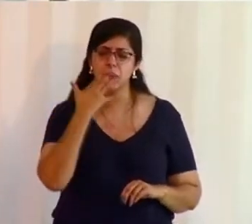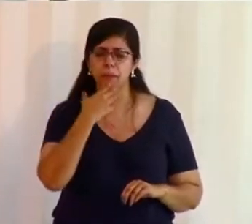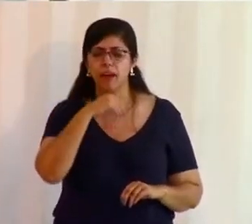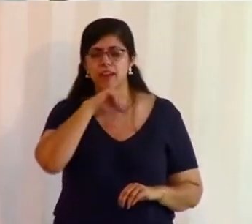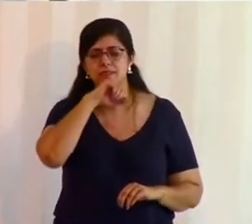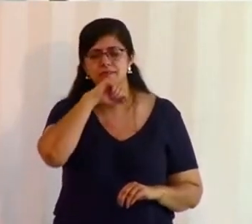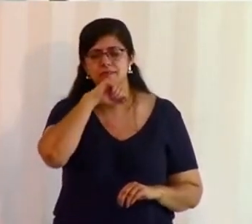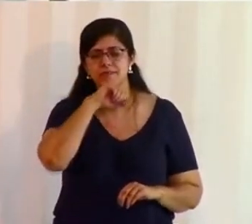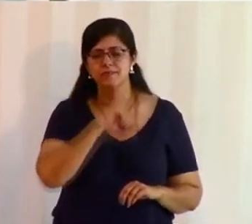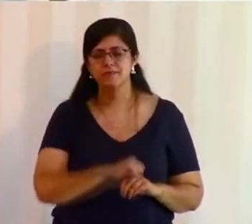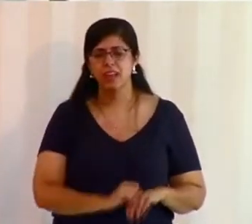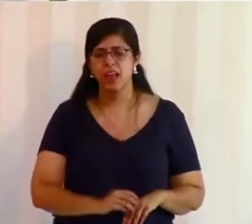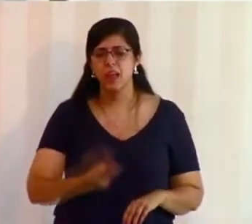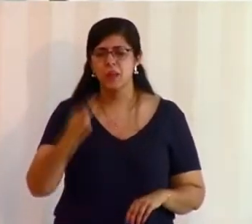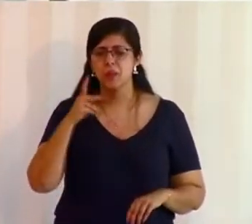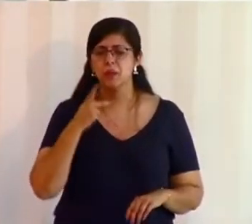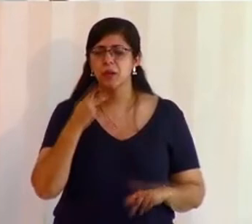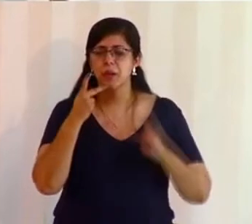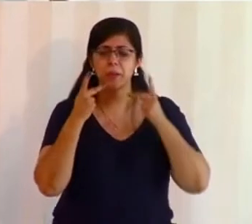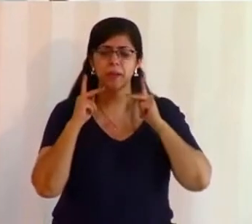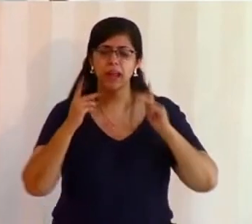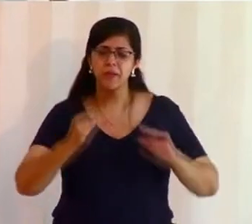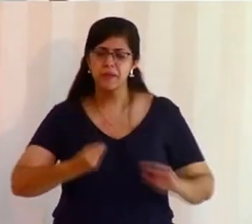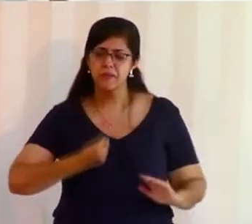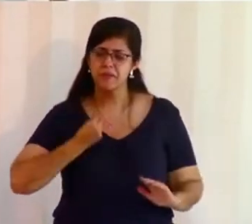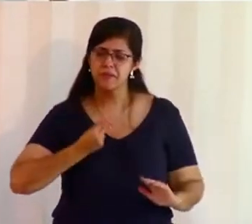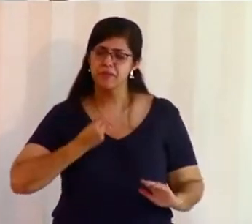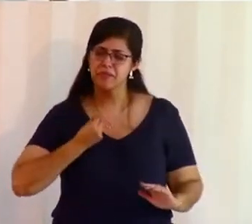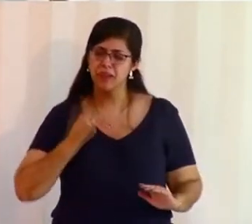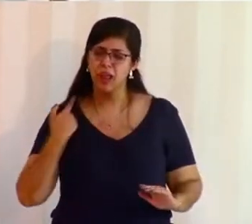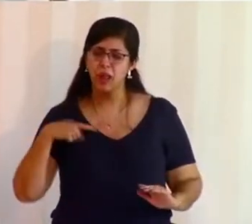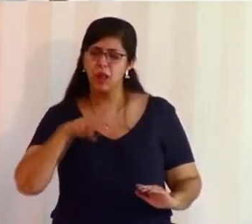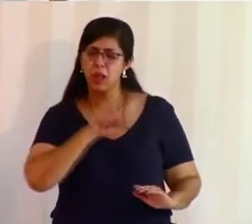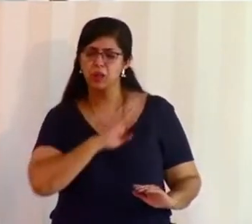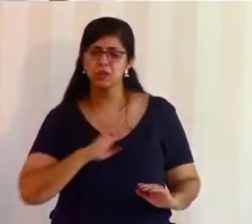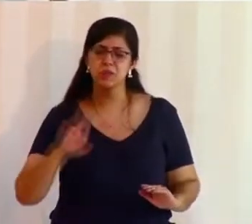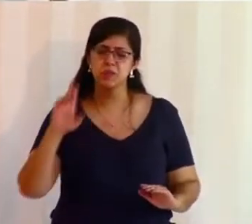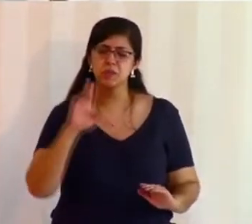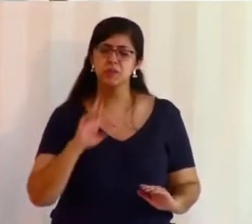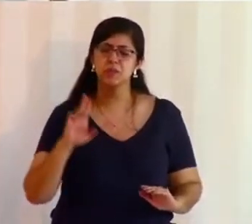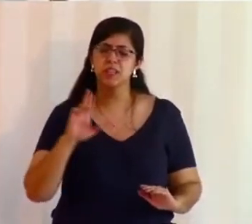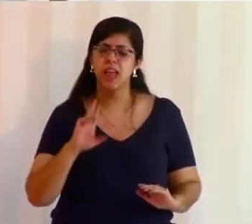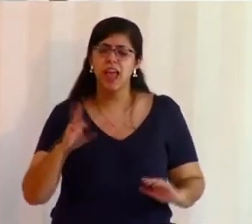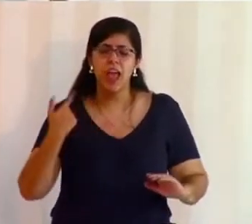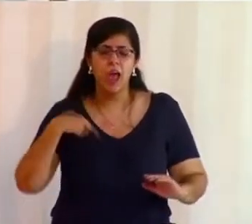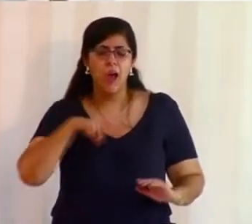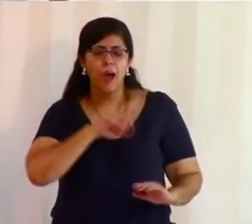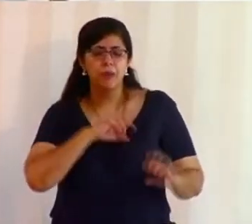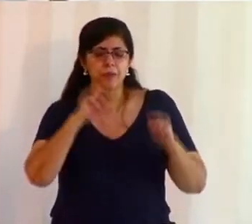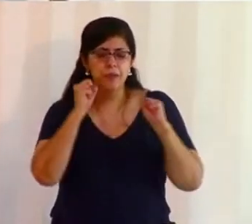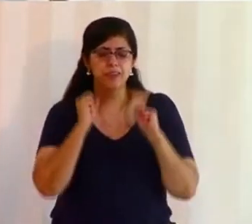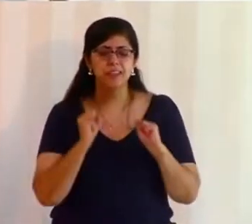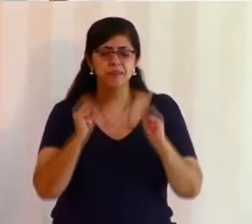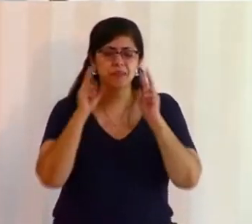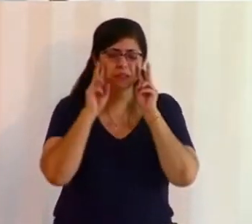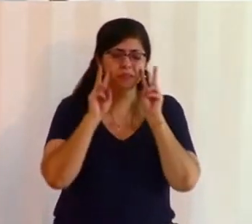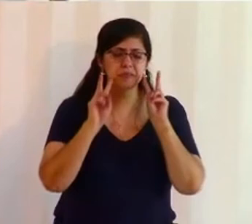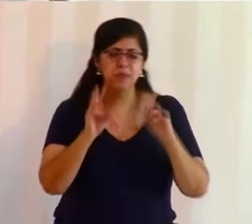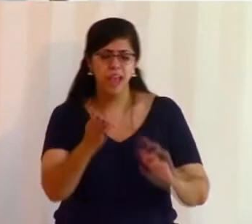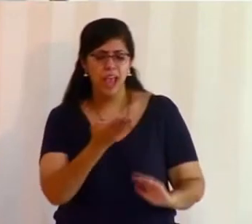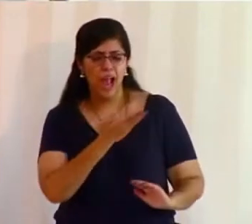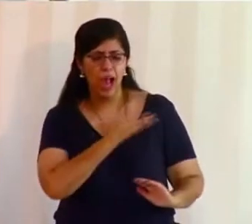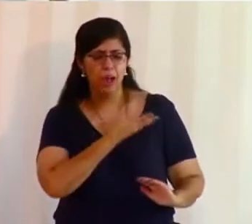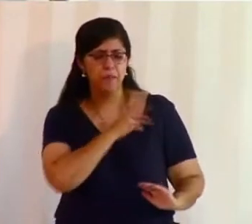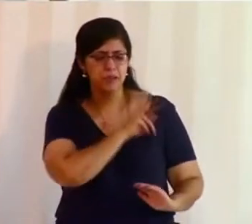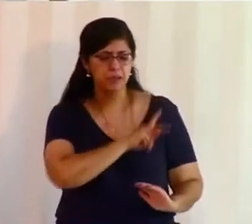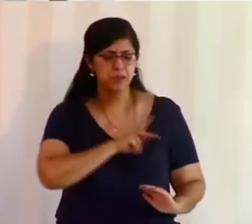a Tua palavra é viva e eficaz. Assim como o Senhor falou de forma tão cristalina para Paulo e seus companheiros, para onde